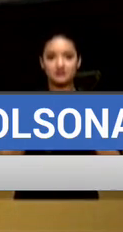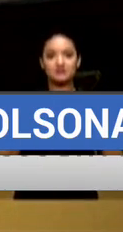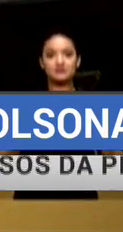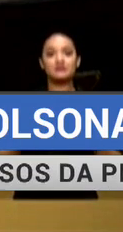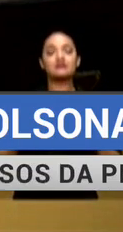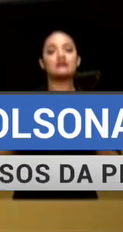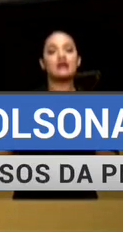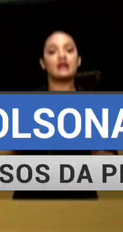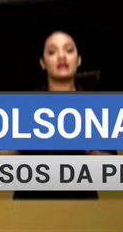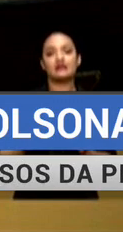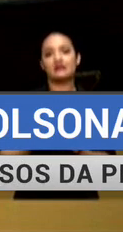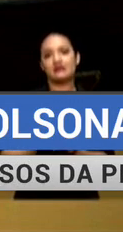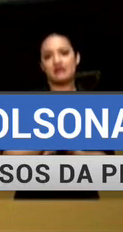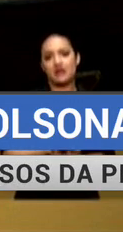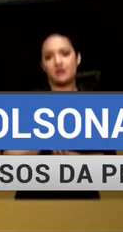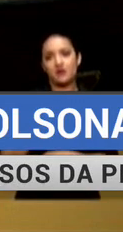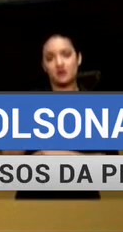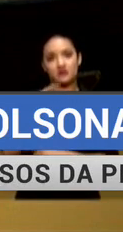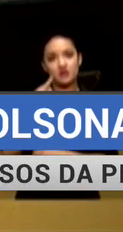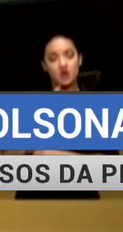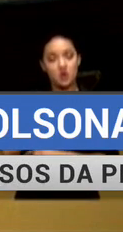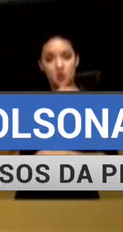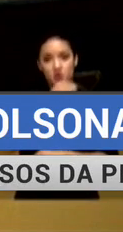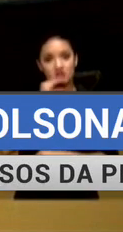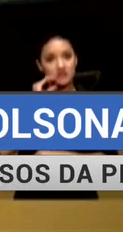sua última palavra.